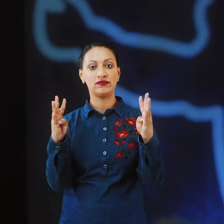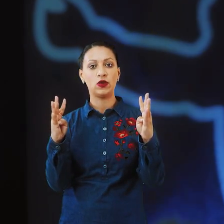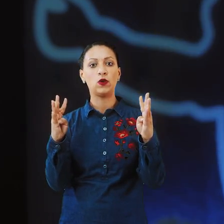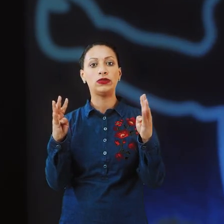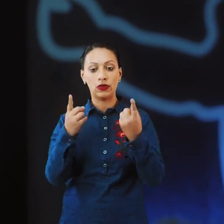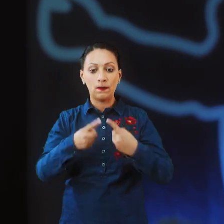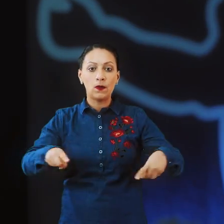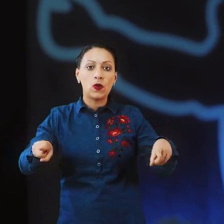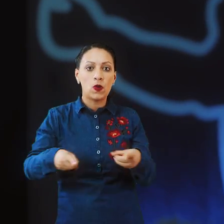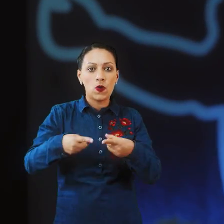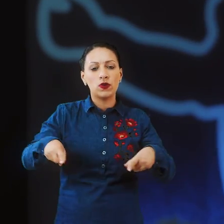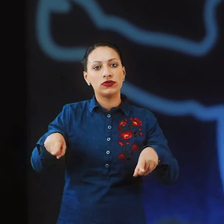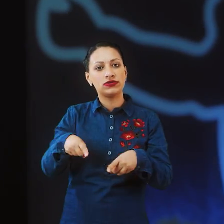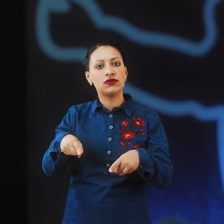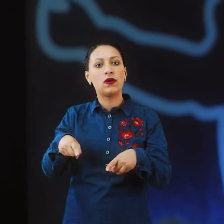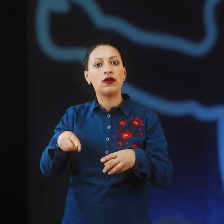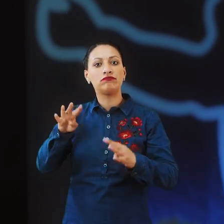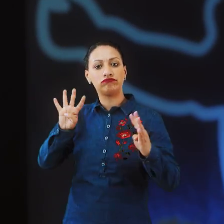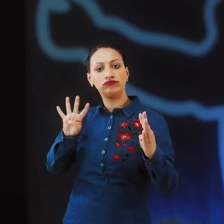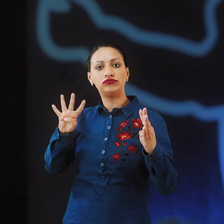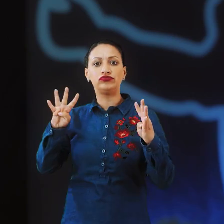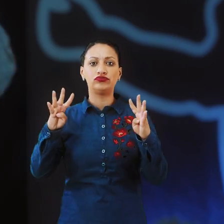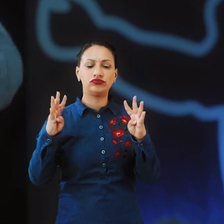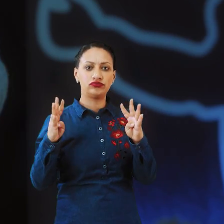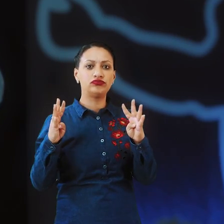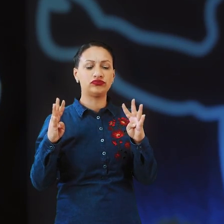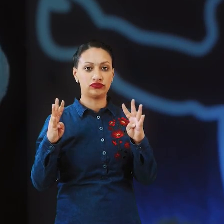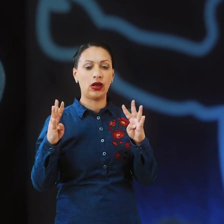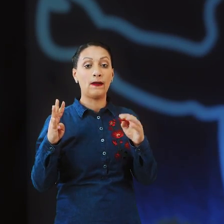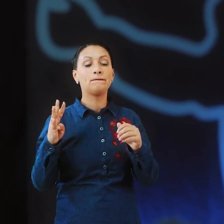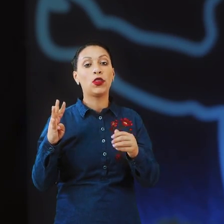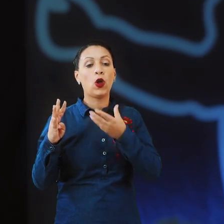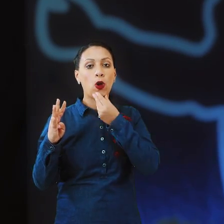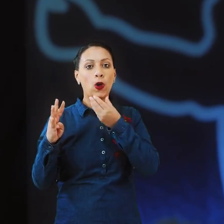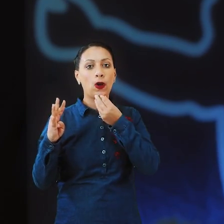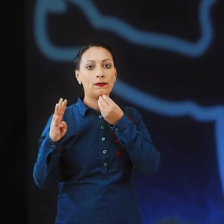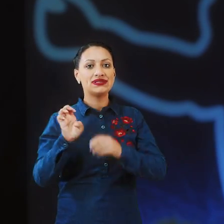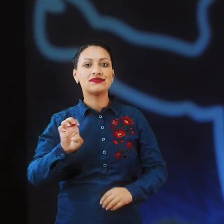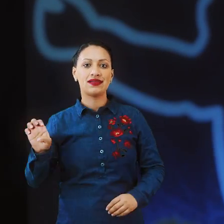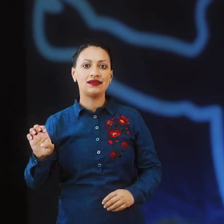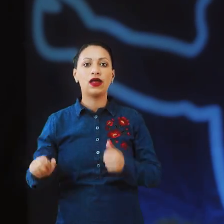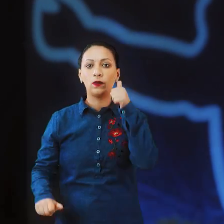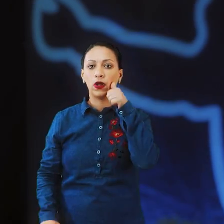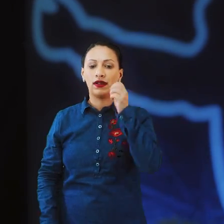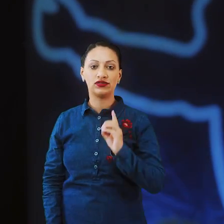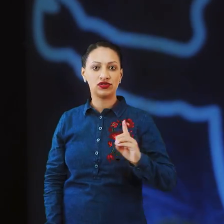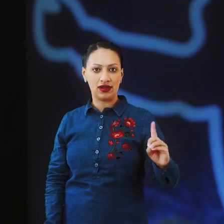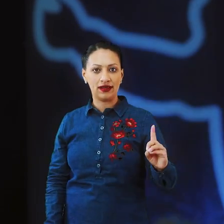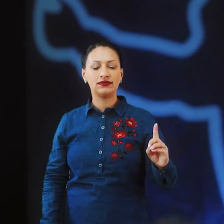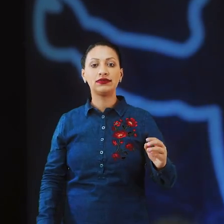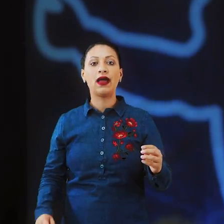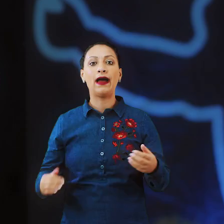melodia da dança, vão infletir um quarto de volta, peão para a esquerda, prenda para a direita, tomando-se as